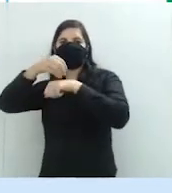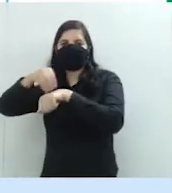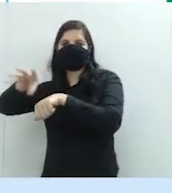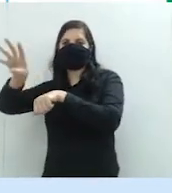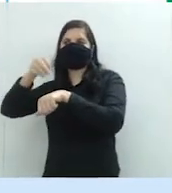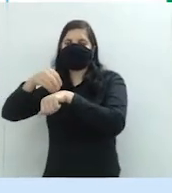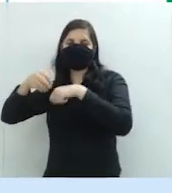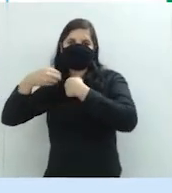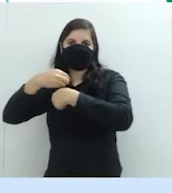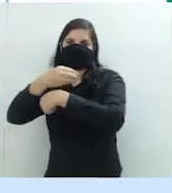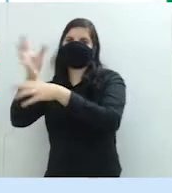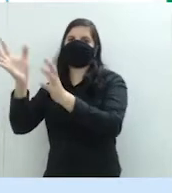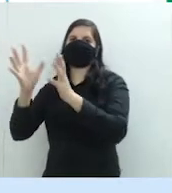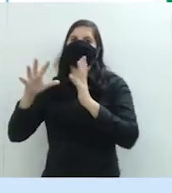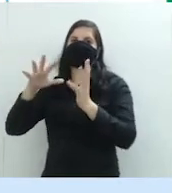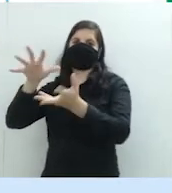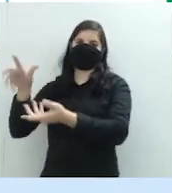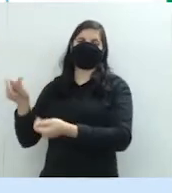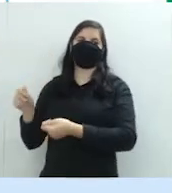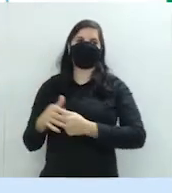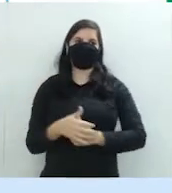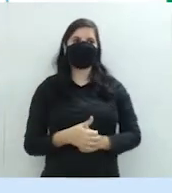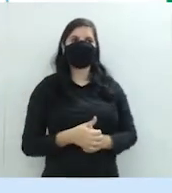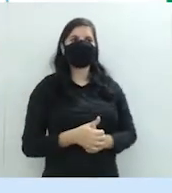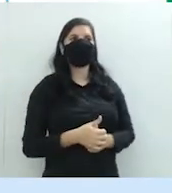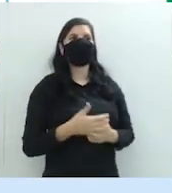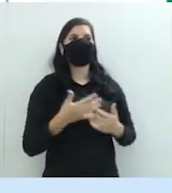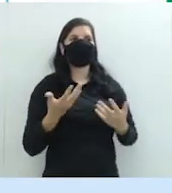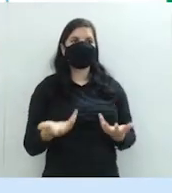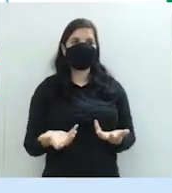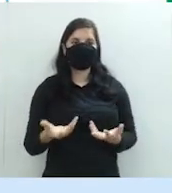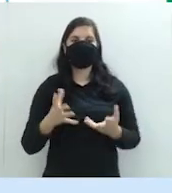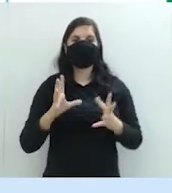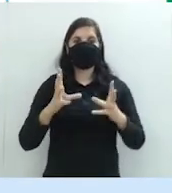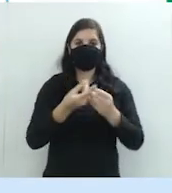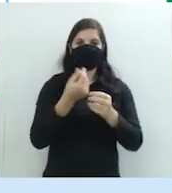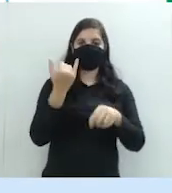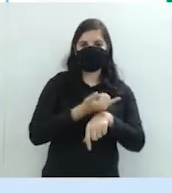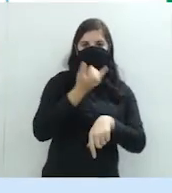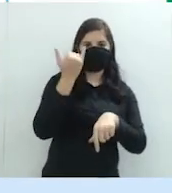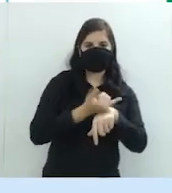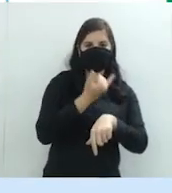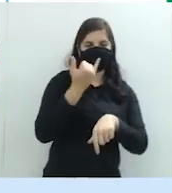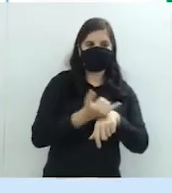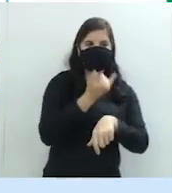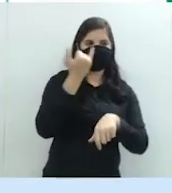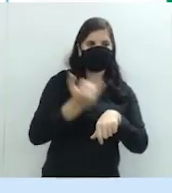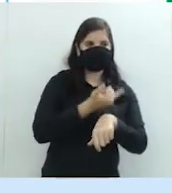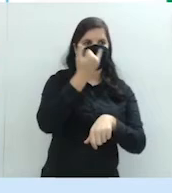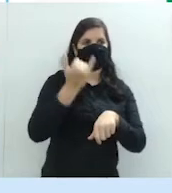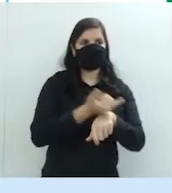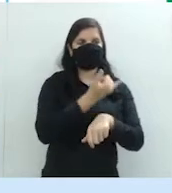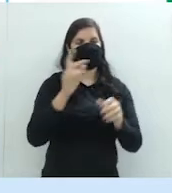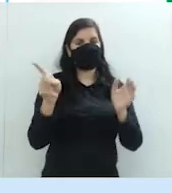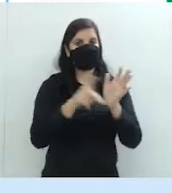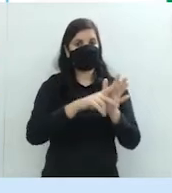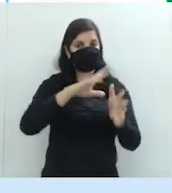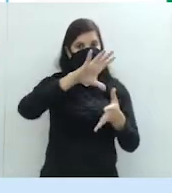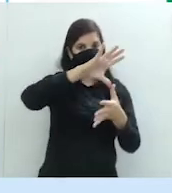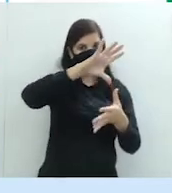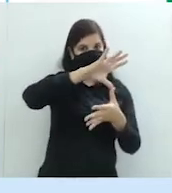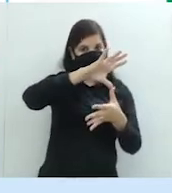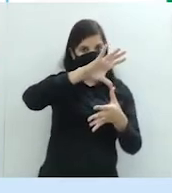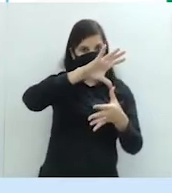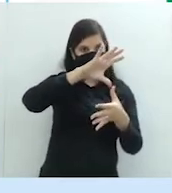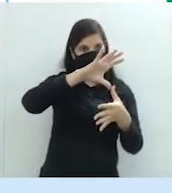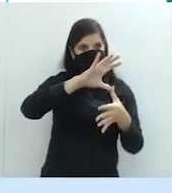de animais para outras partes do mundo. Então, esse afluxo de metais, né, proveniente da América provocou uma revolução